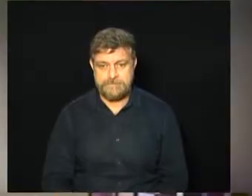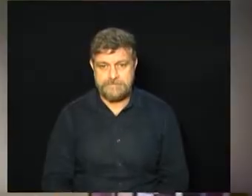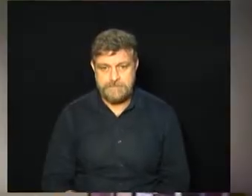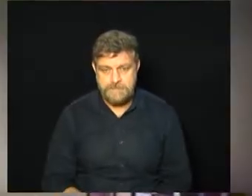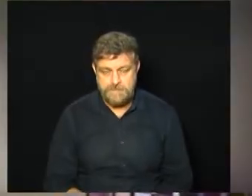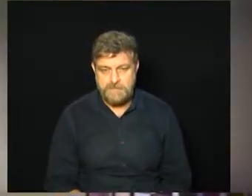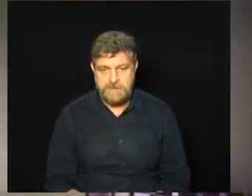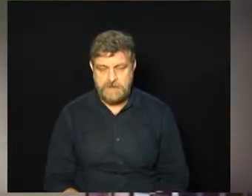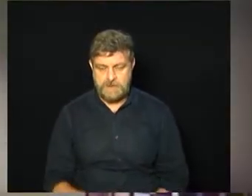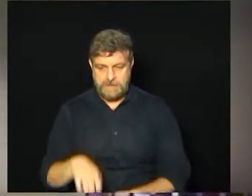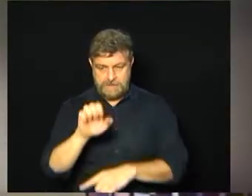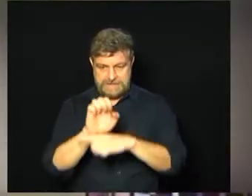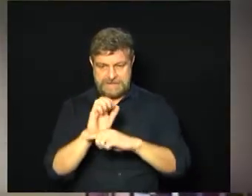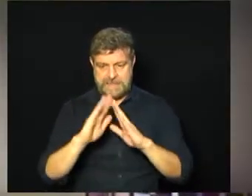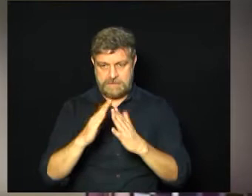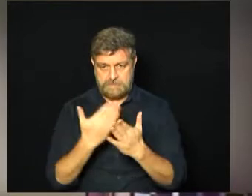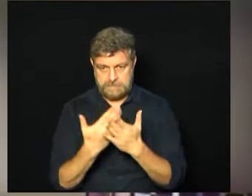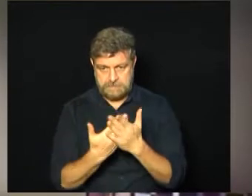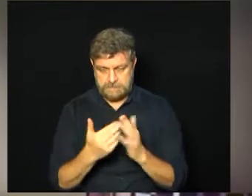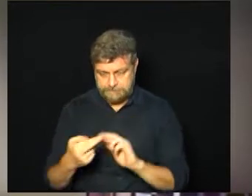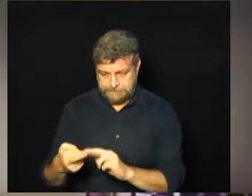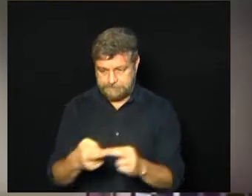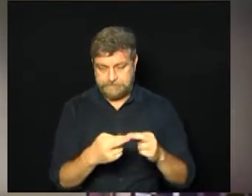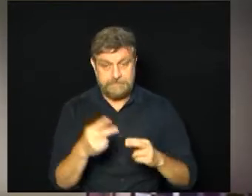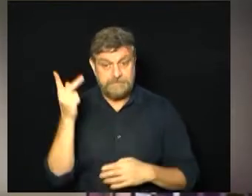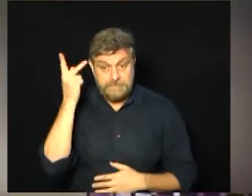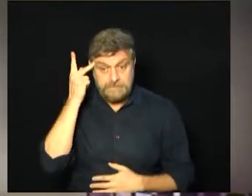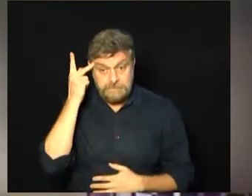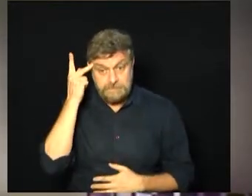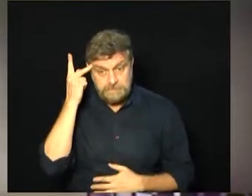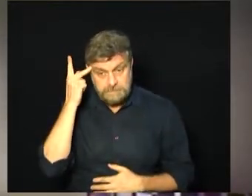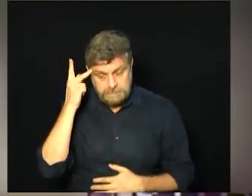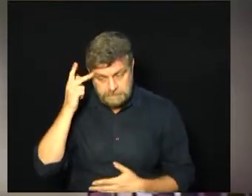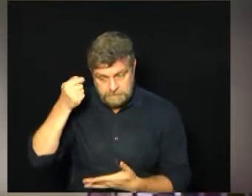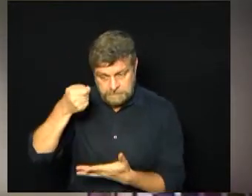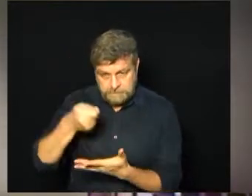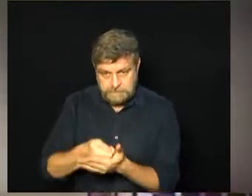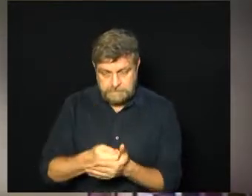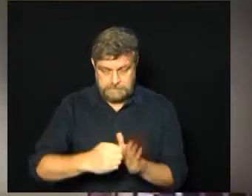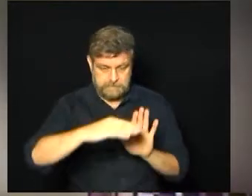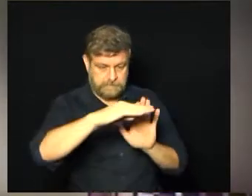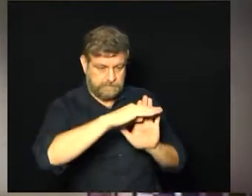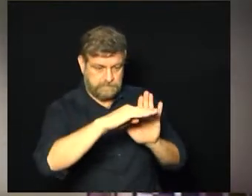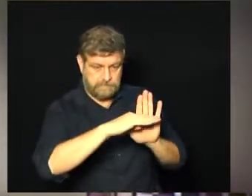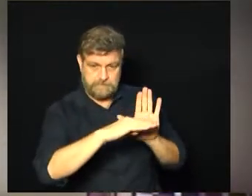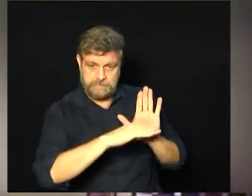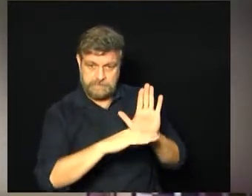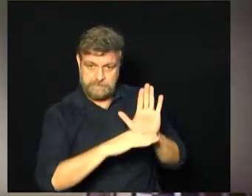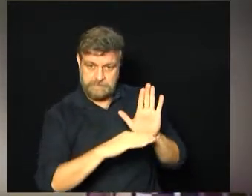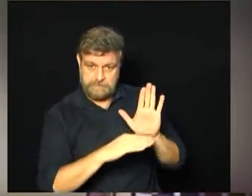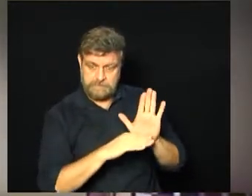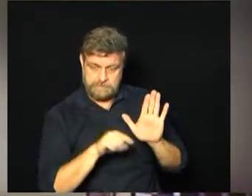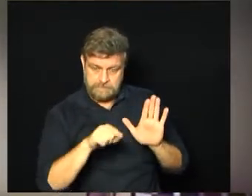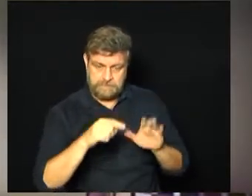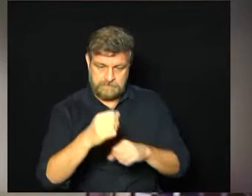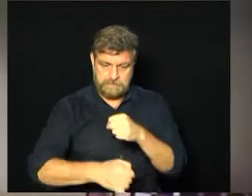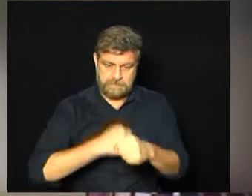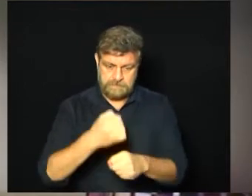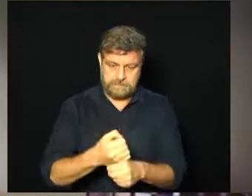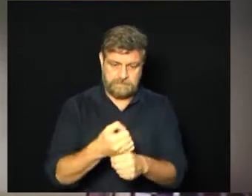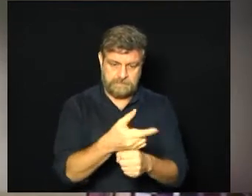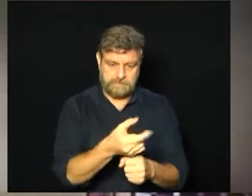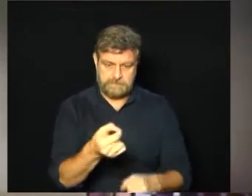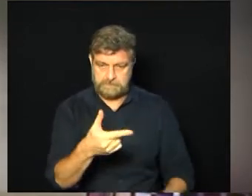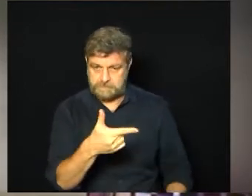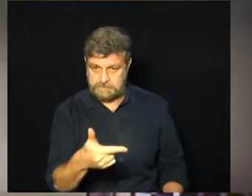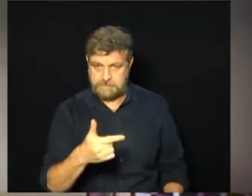A Rede Estadual de Ensino de São Paulo definiu o seu calendário para o ano letivo de 2022.